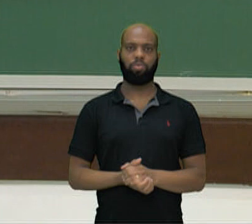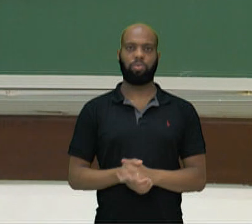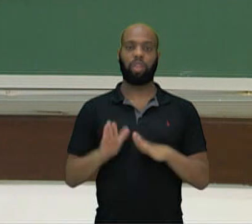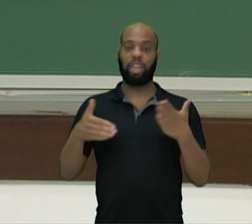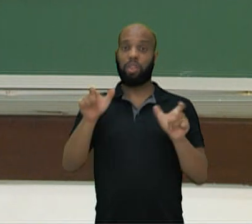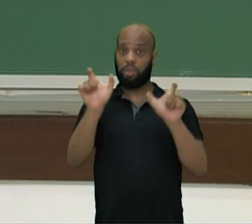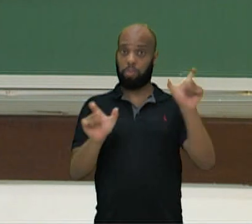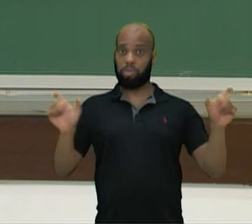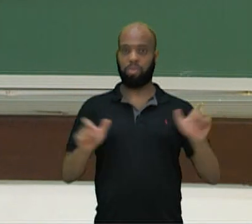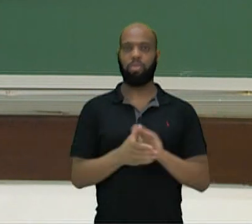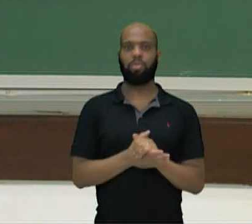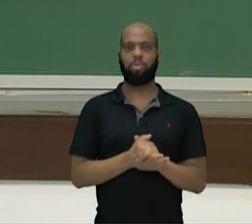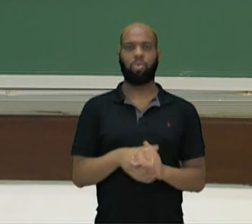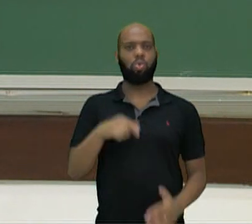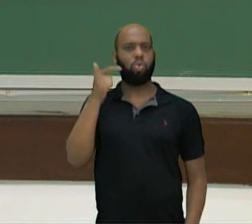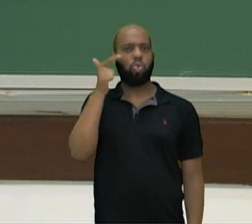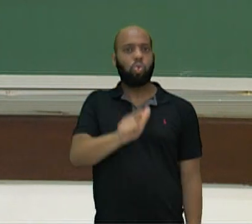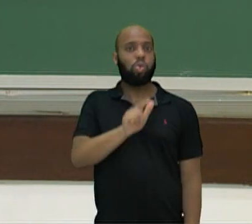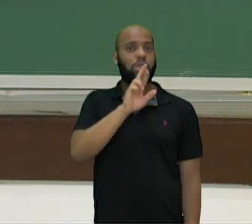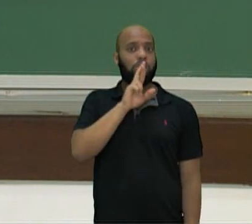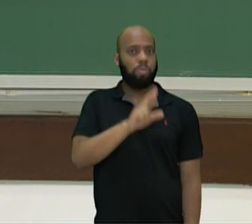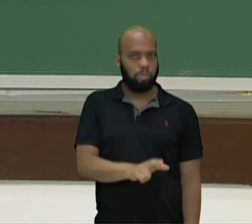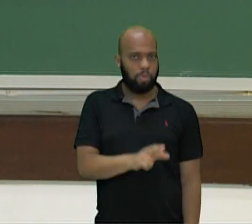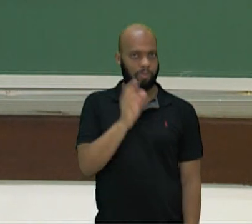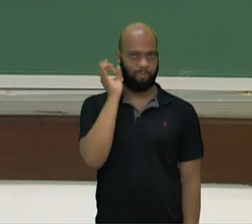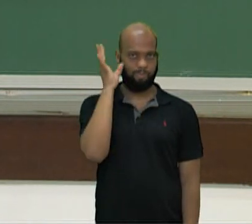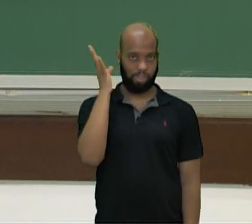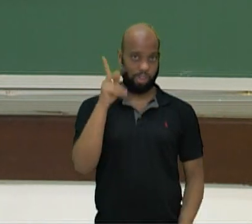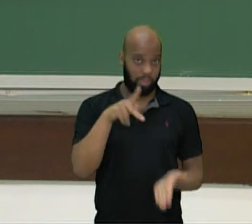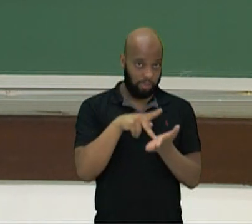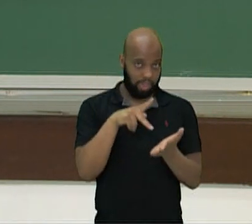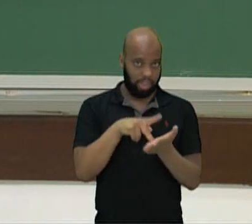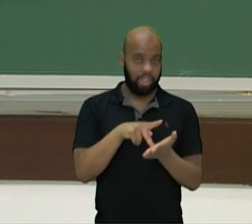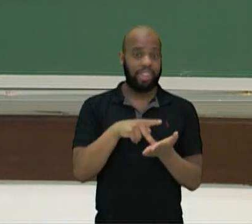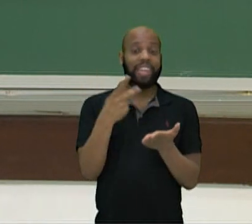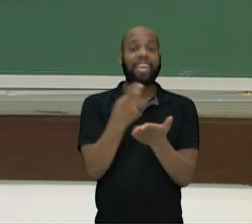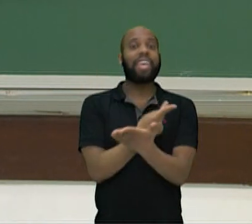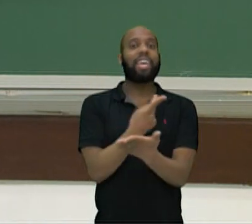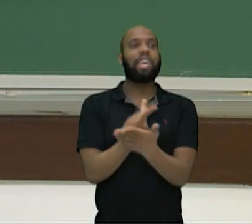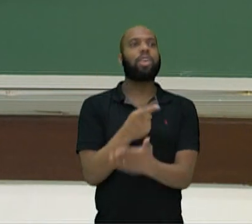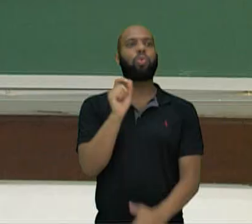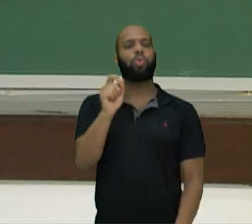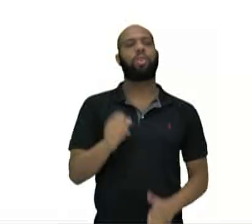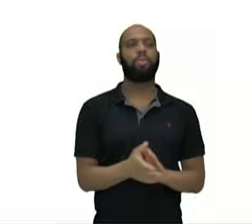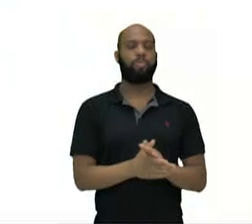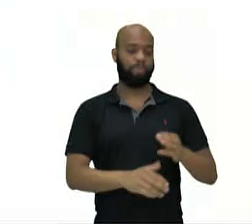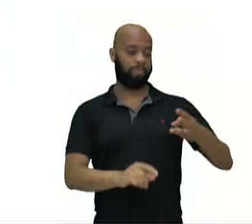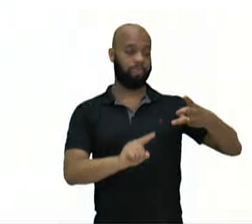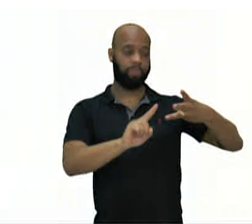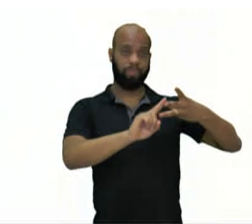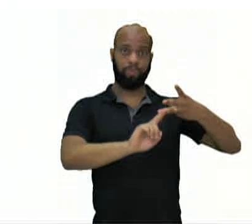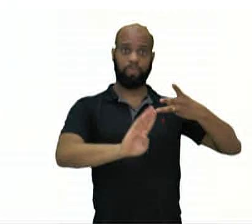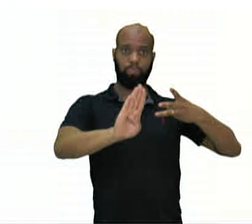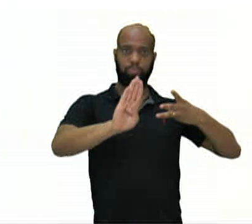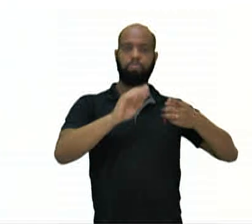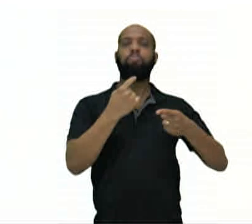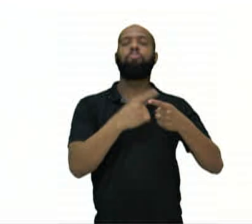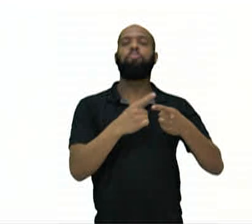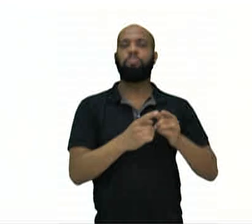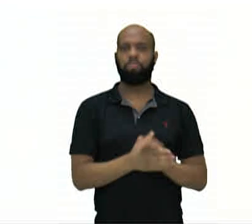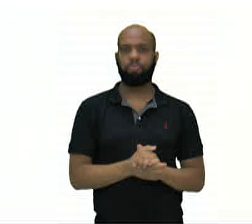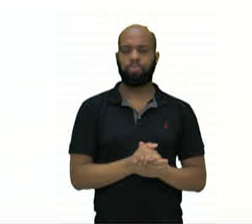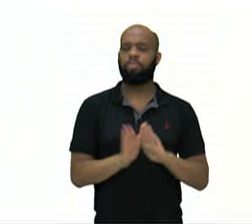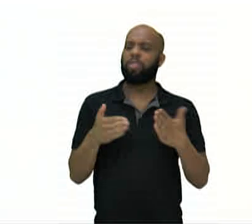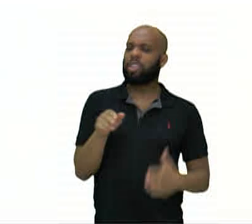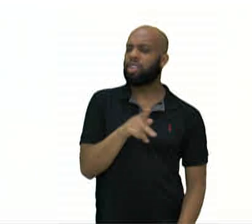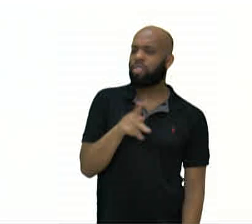E daí, gente, concluíram? Ficou fácil, né? Incorreto só pode ser a letra B. Por quê?